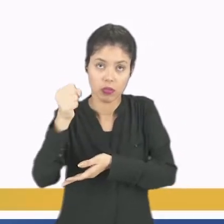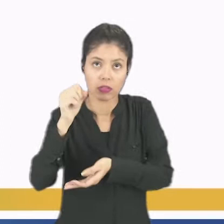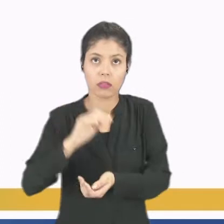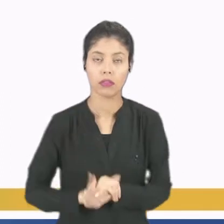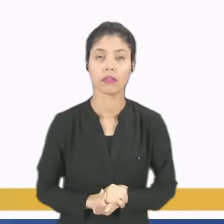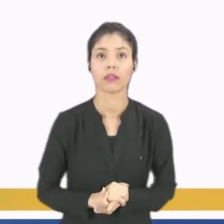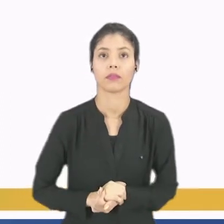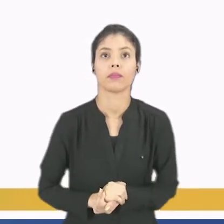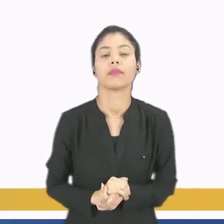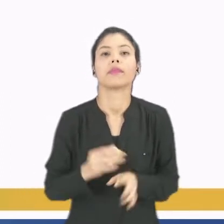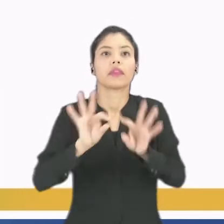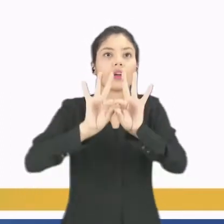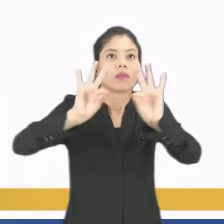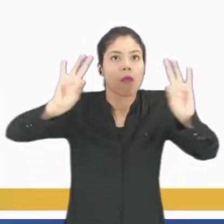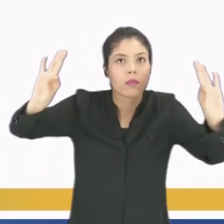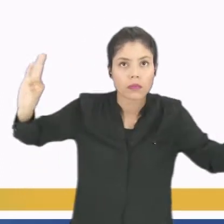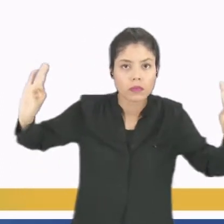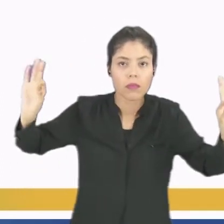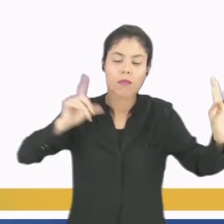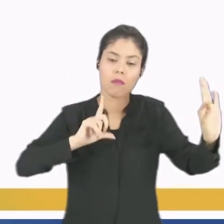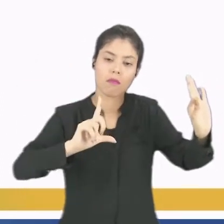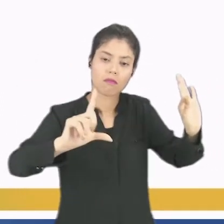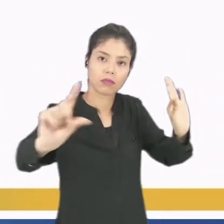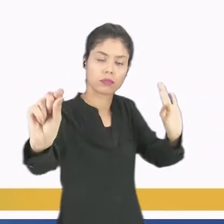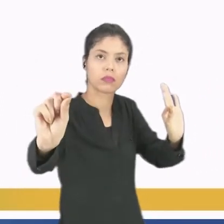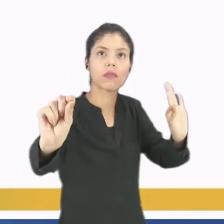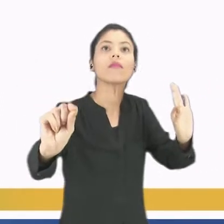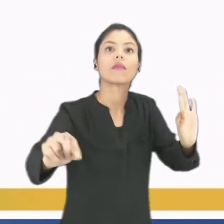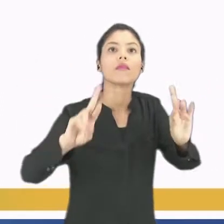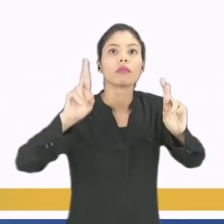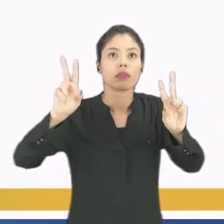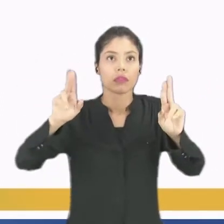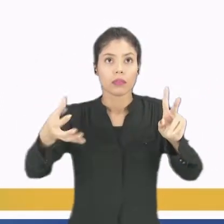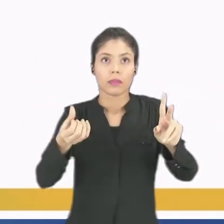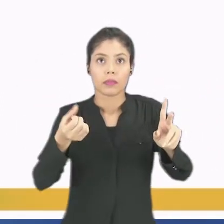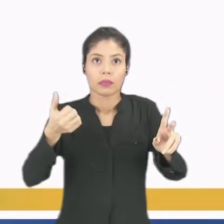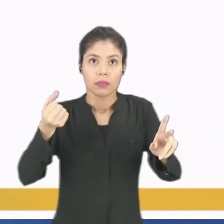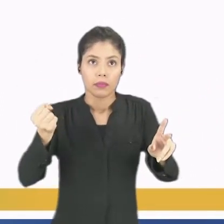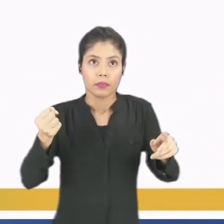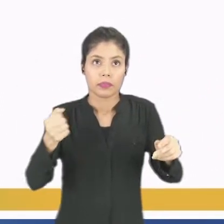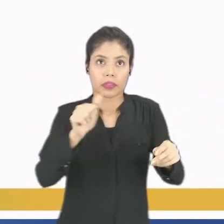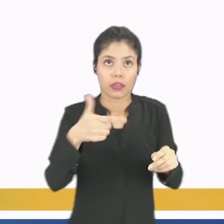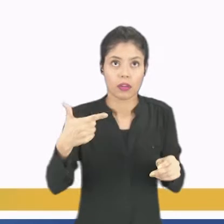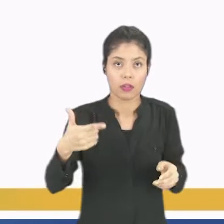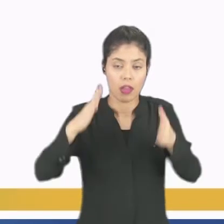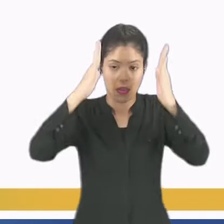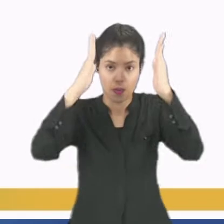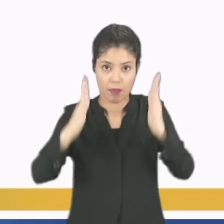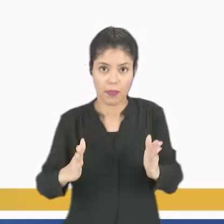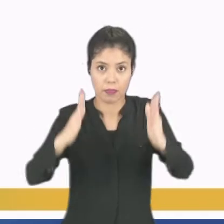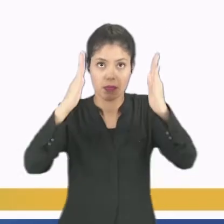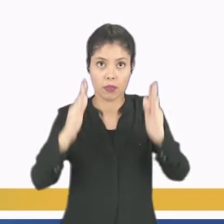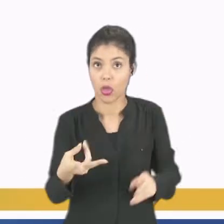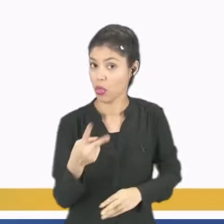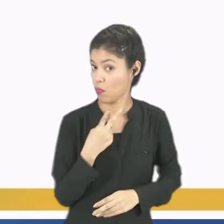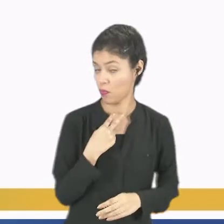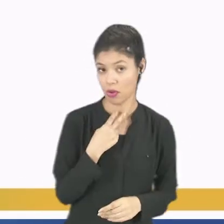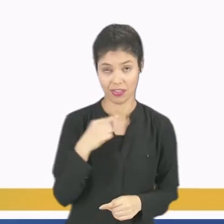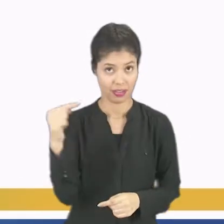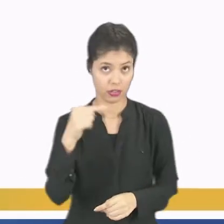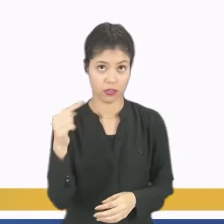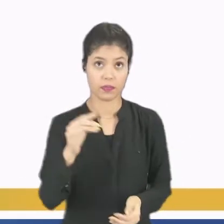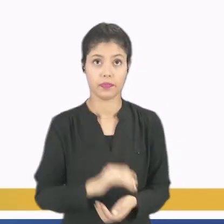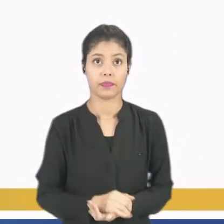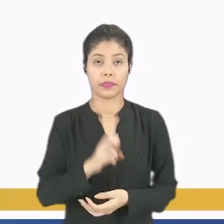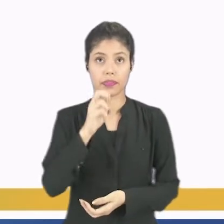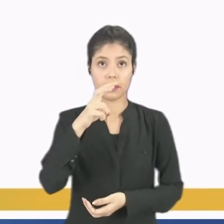68, tá? A distância que foi percorrida é a diferença de 68 menos 12 em módulo, porque não pode dar negativo, tá? Então aqui vai